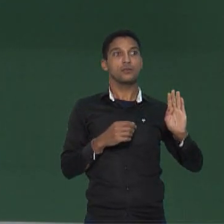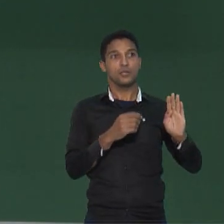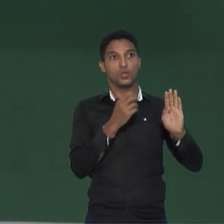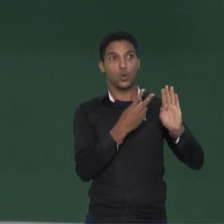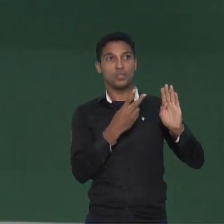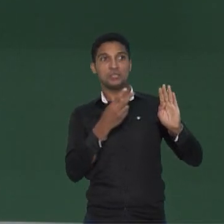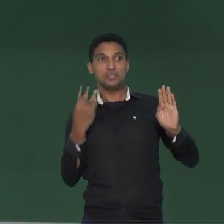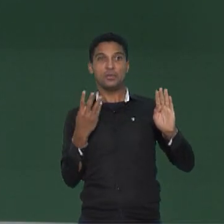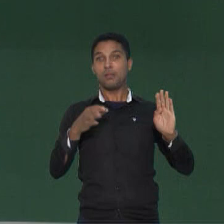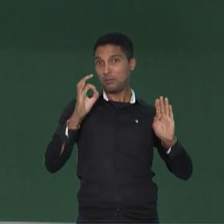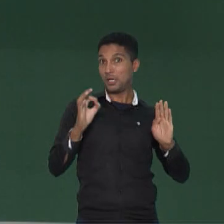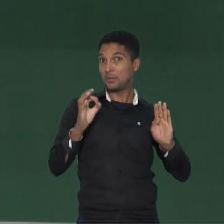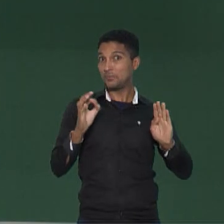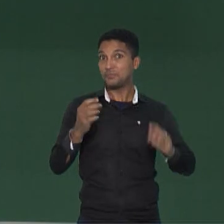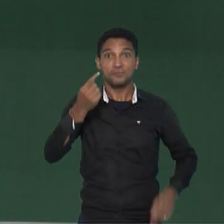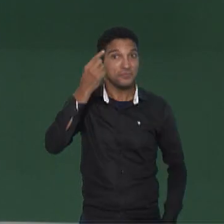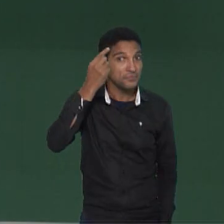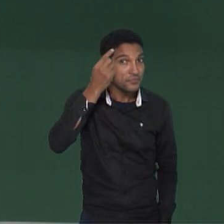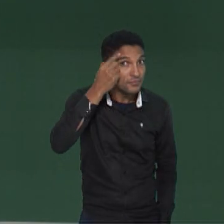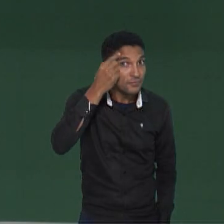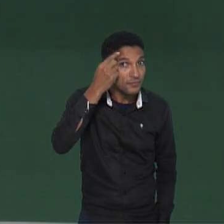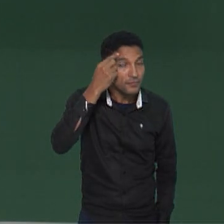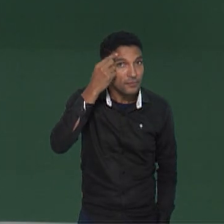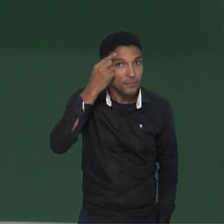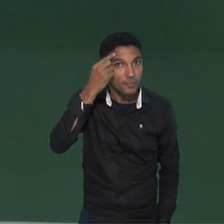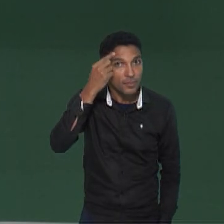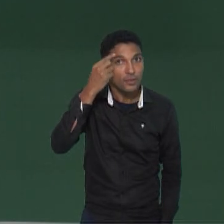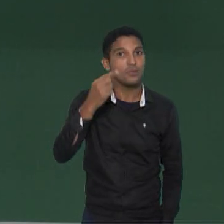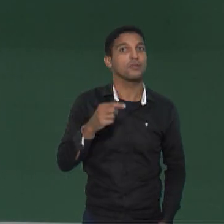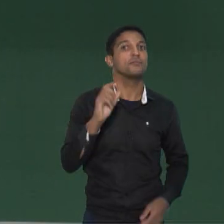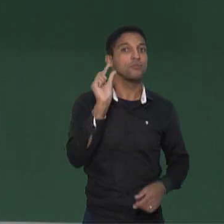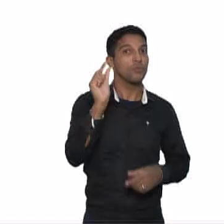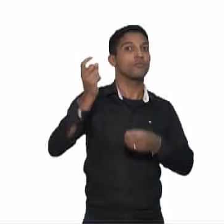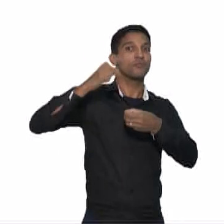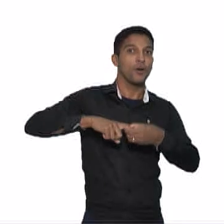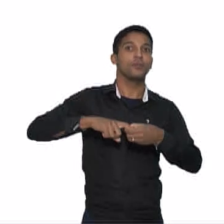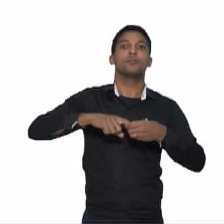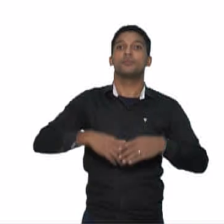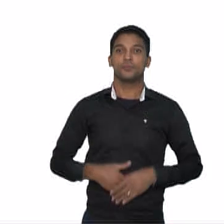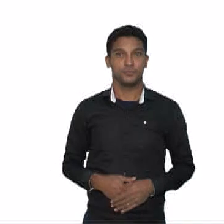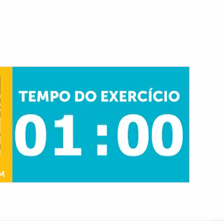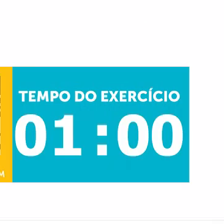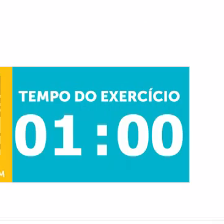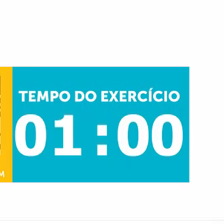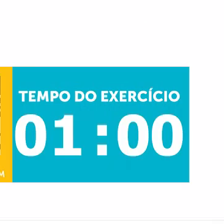estão corretas? Pensa um pouquinho e a gente já volta, hein, pessoal?